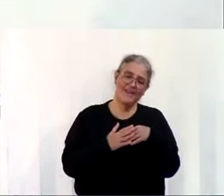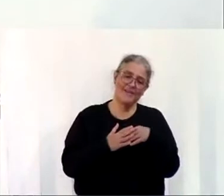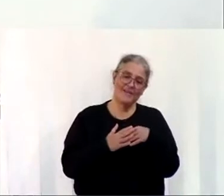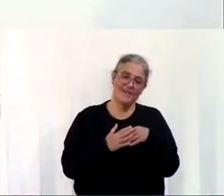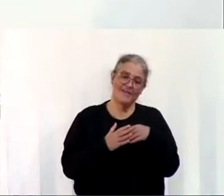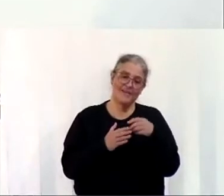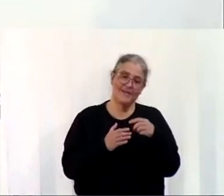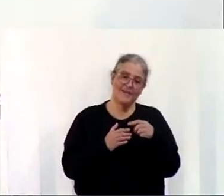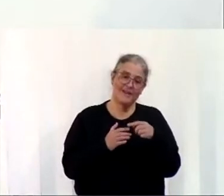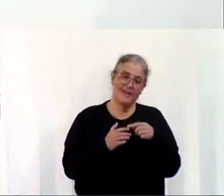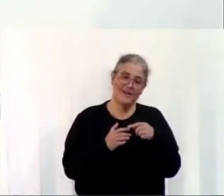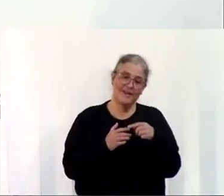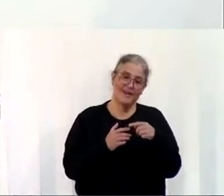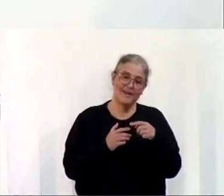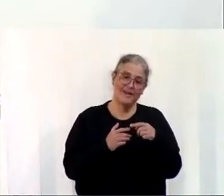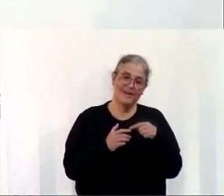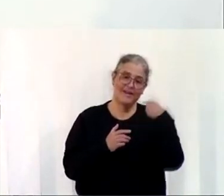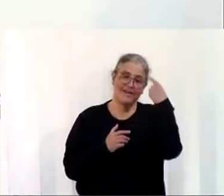guerra nos tribunais.